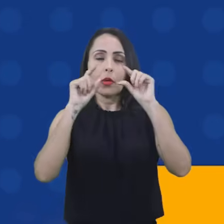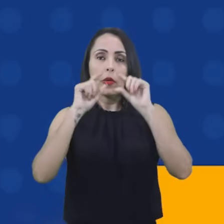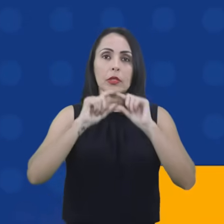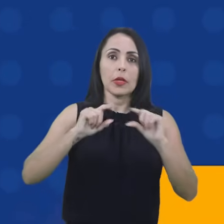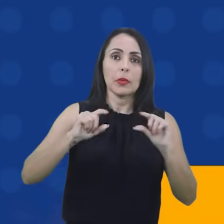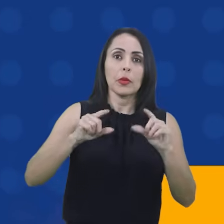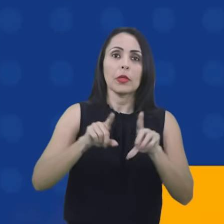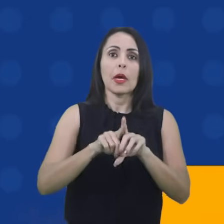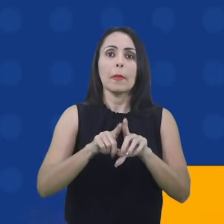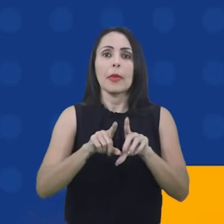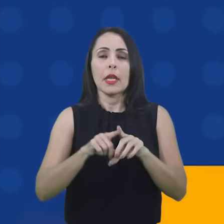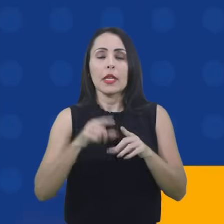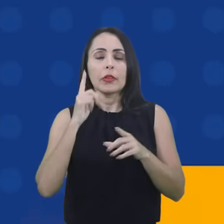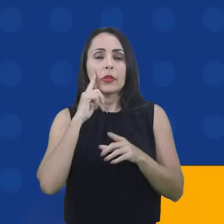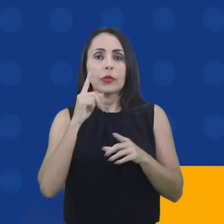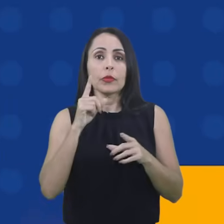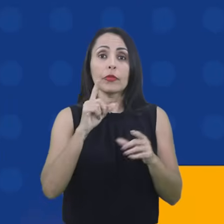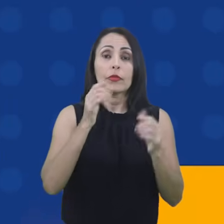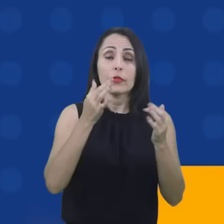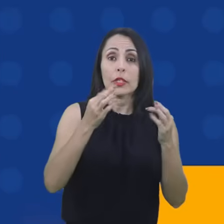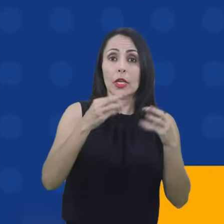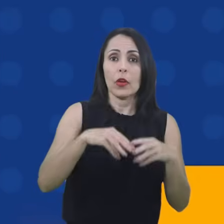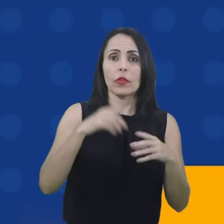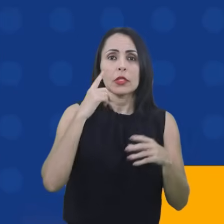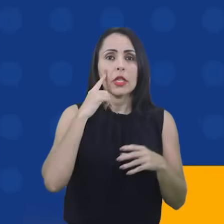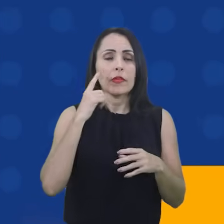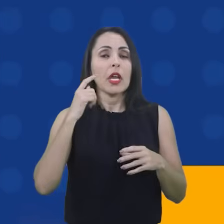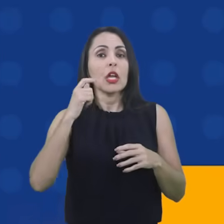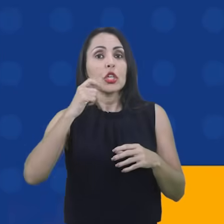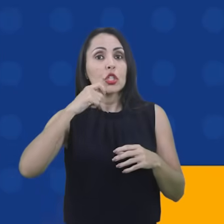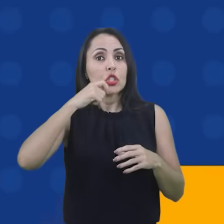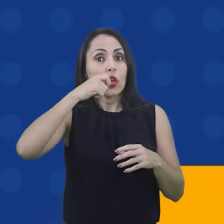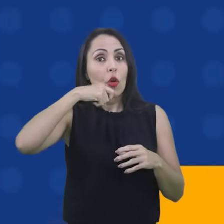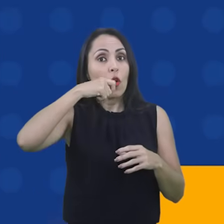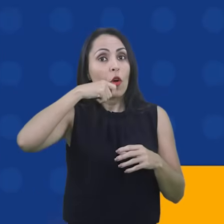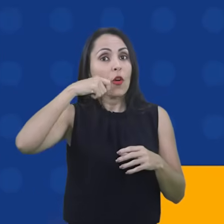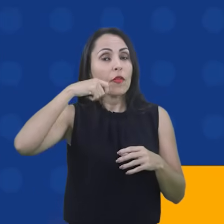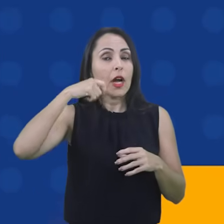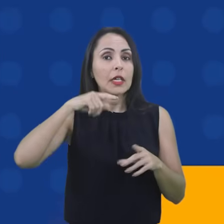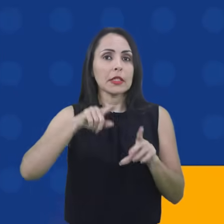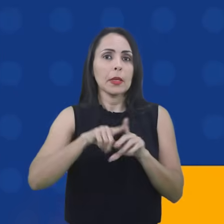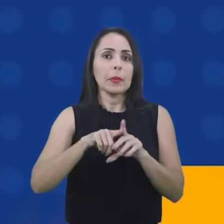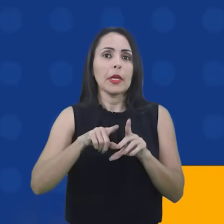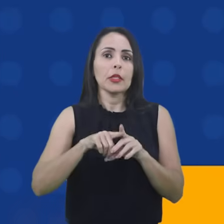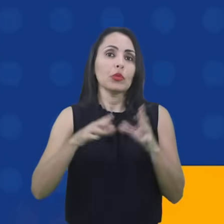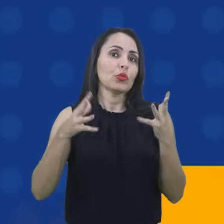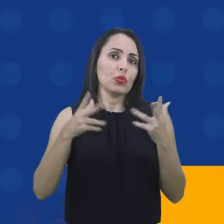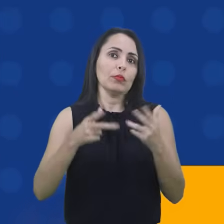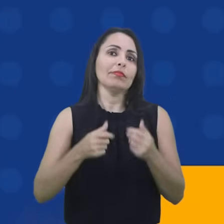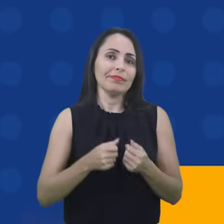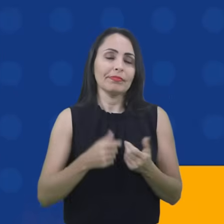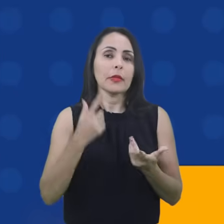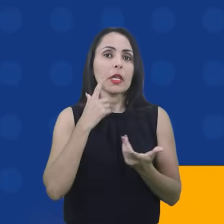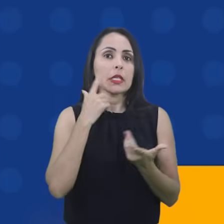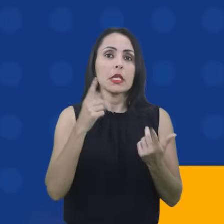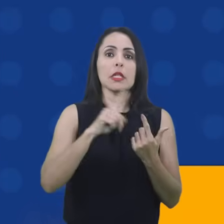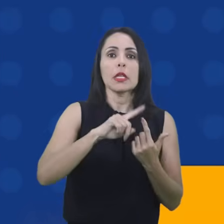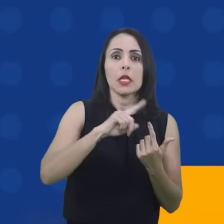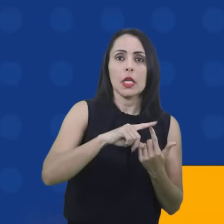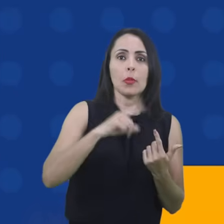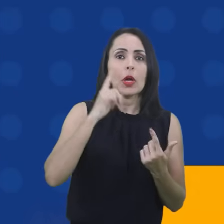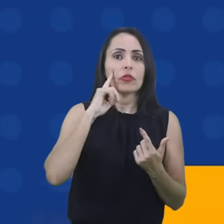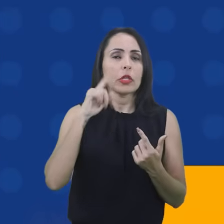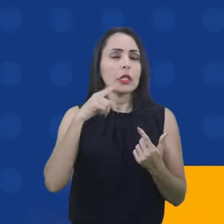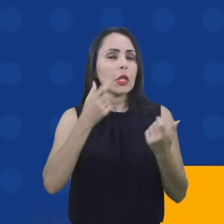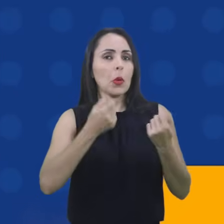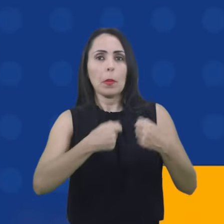ao final, né, você faz a escovação das oclusais e incisais, né? Nesse tipo de escovação aí a